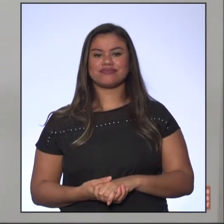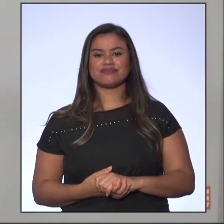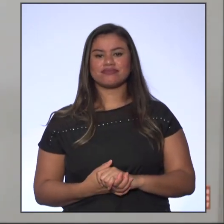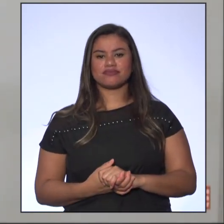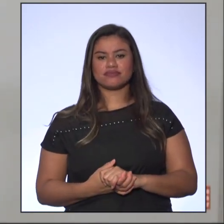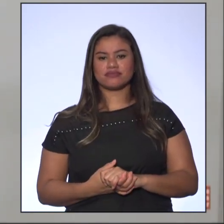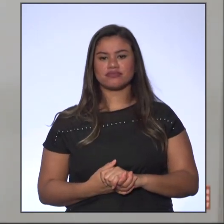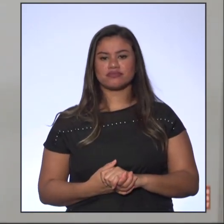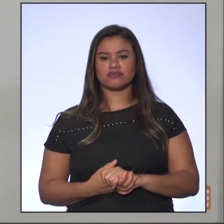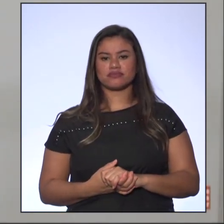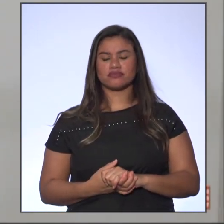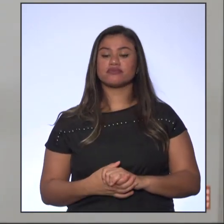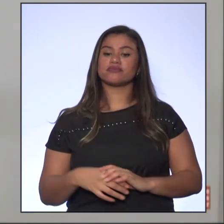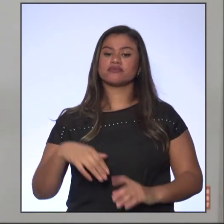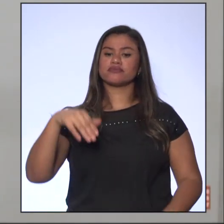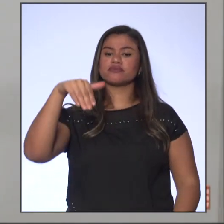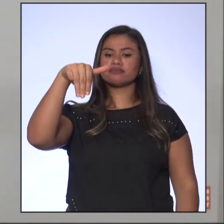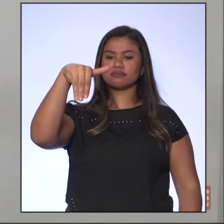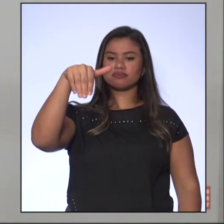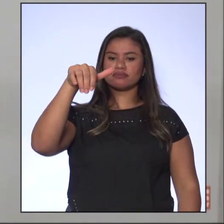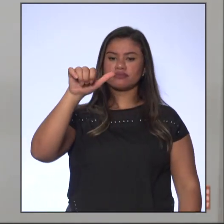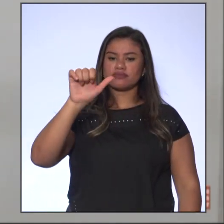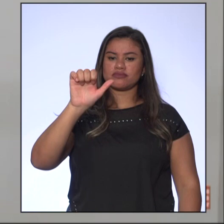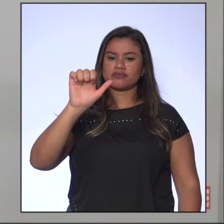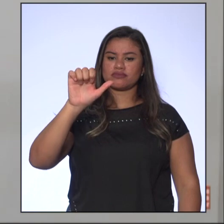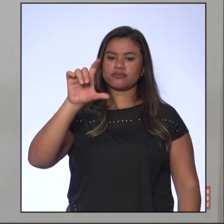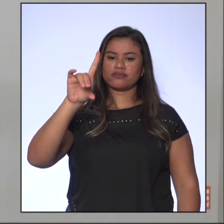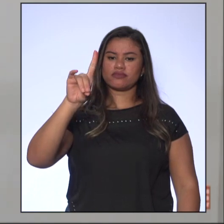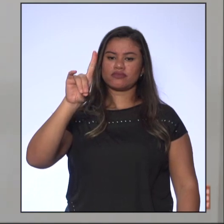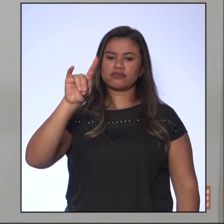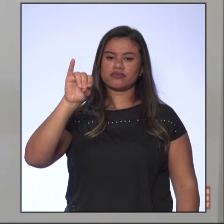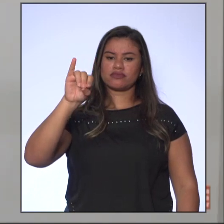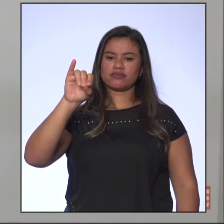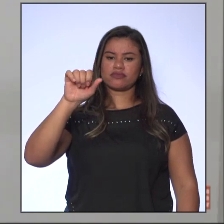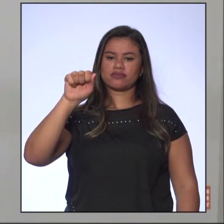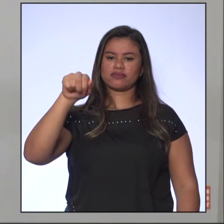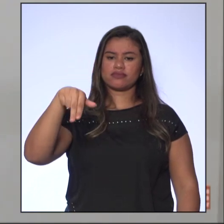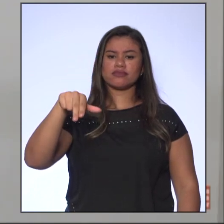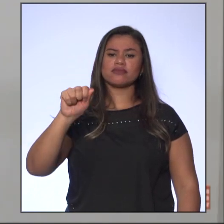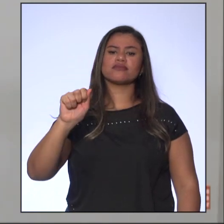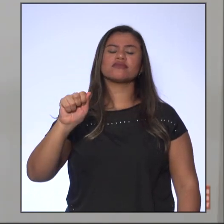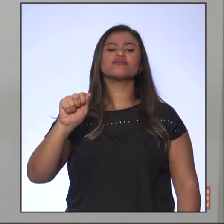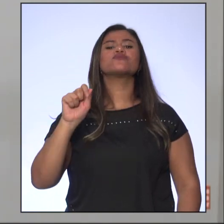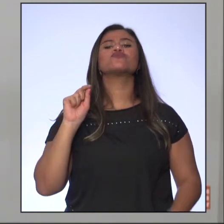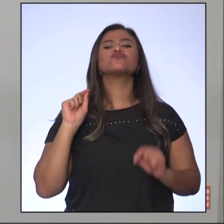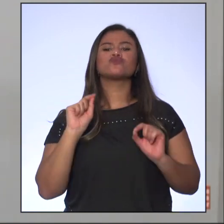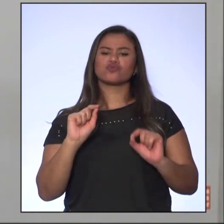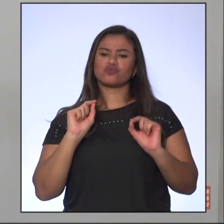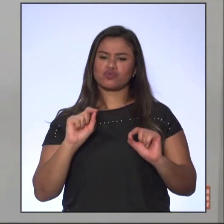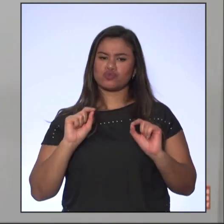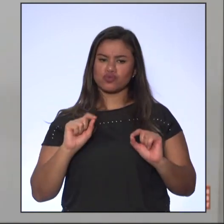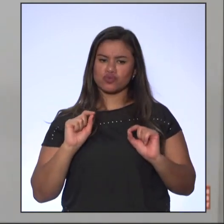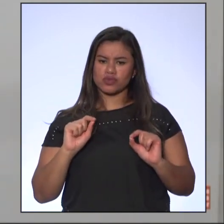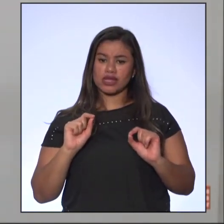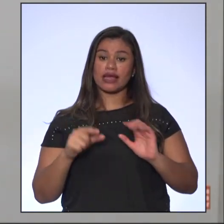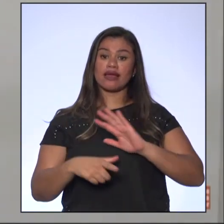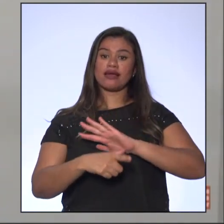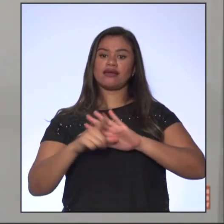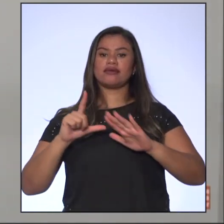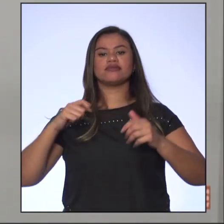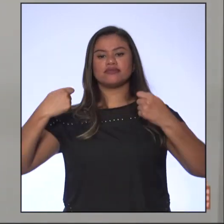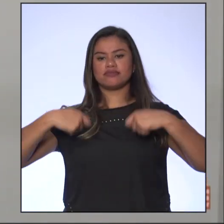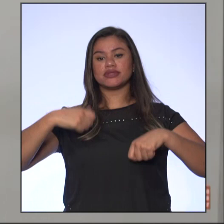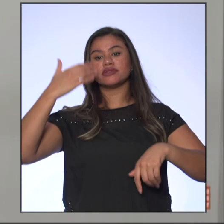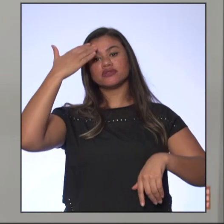a nossa mediana? Olha, eu preciso que você entenda primeiro, para você achar a nossa